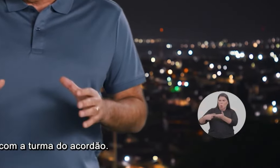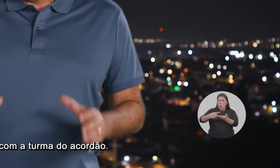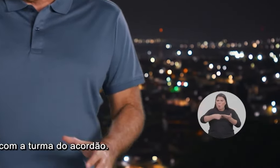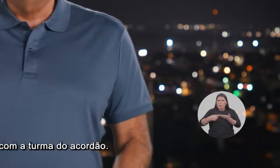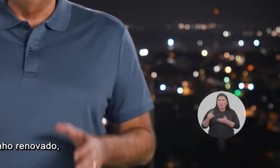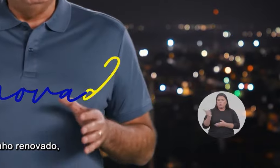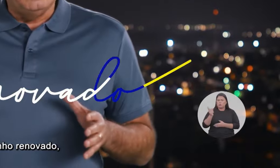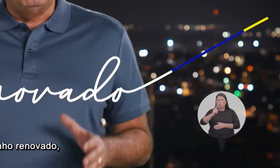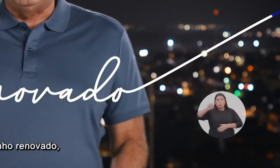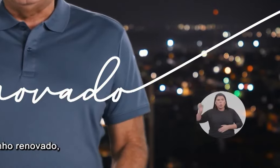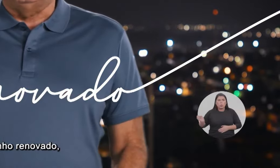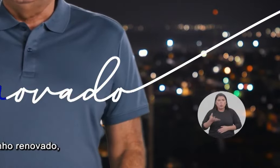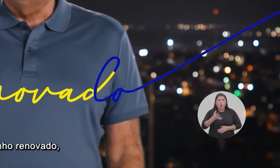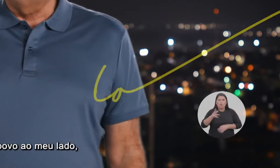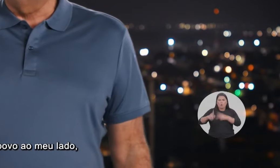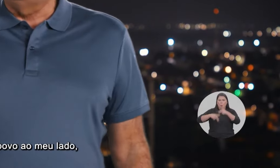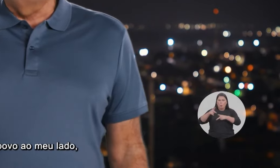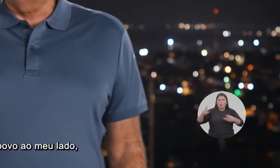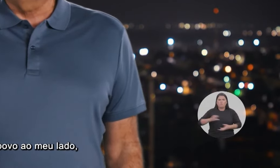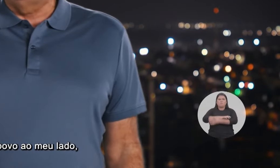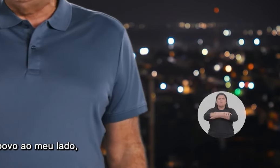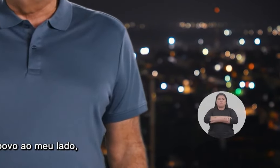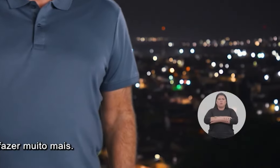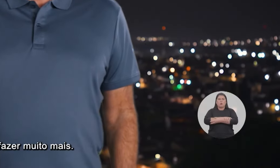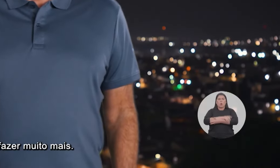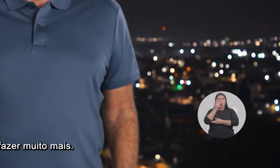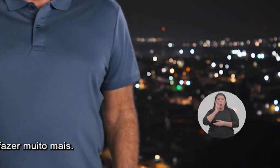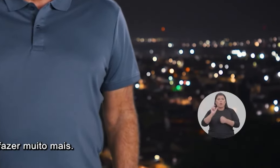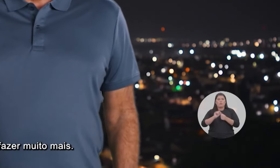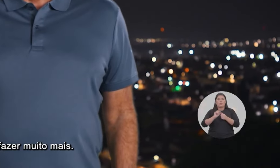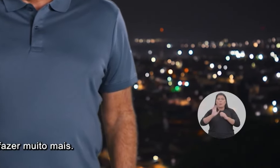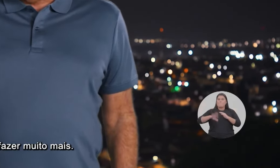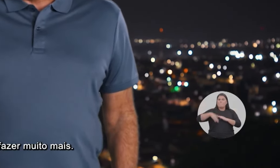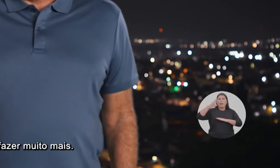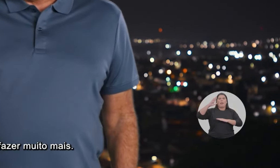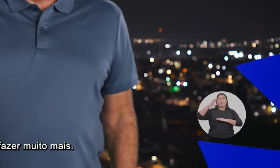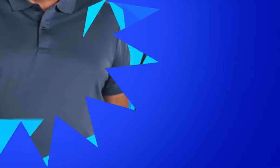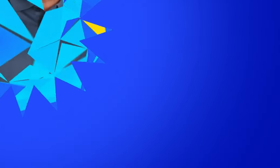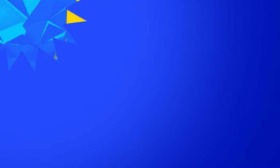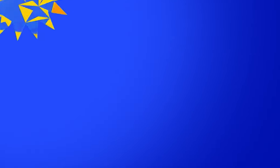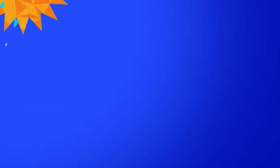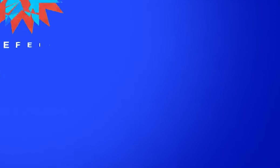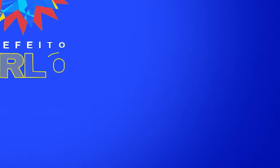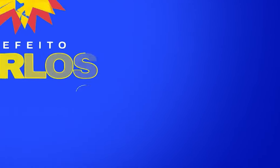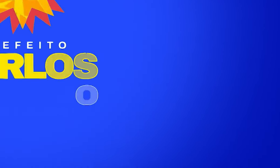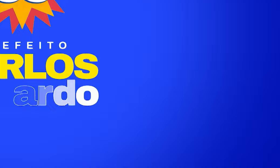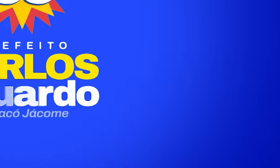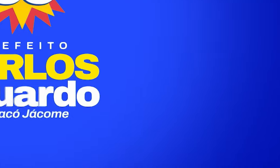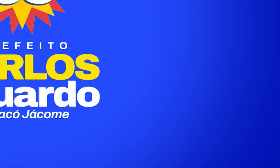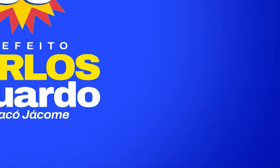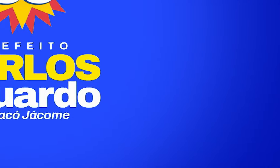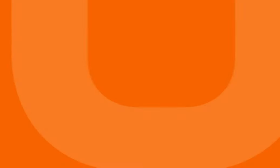do acordão. Venho renovado, com o povo ao meu lado. E vou fazer muito mais.